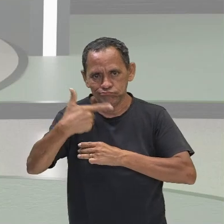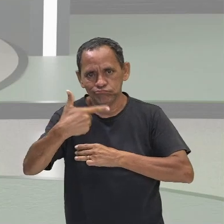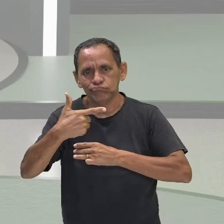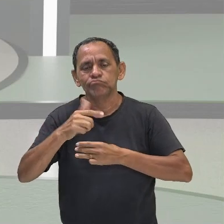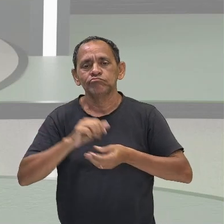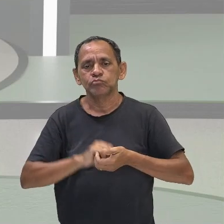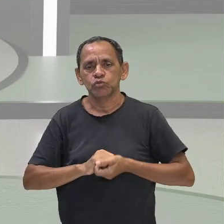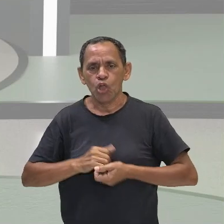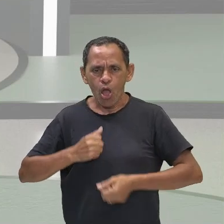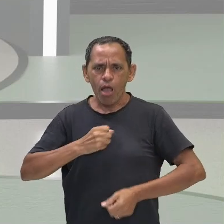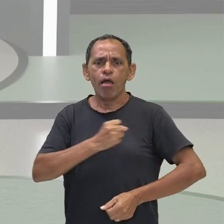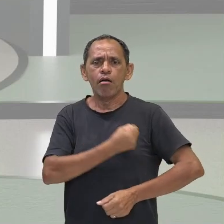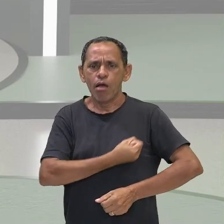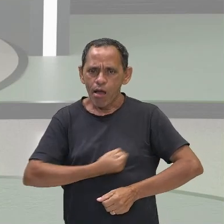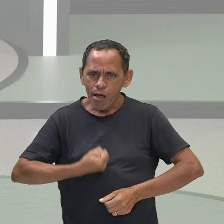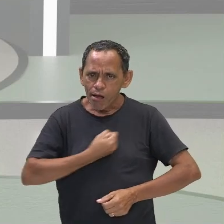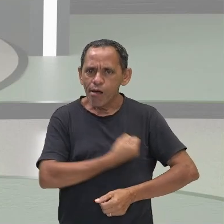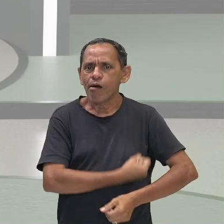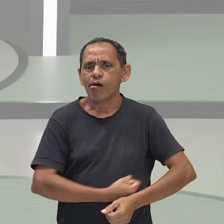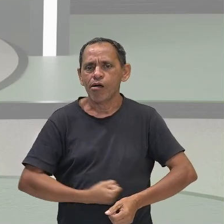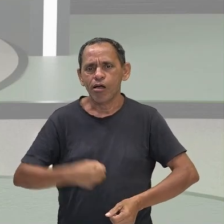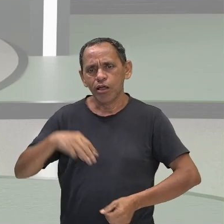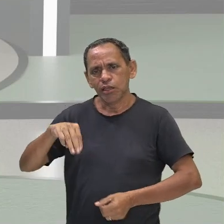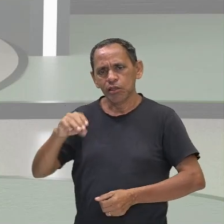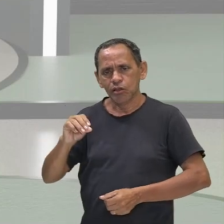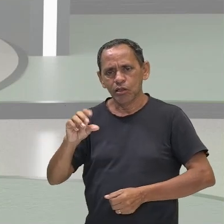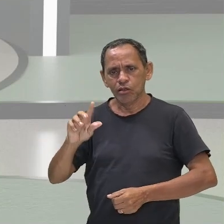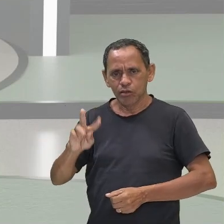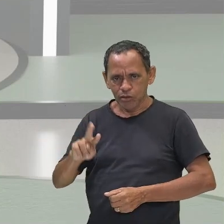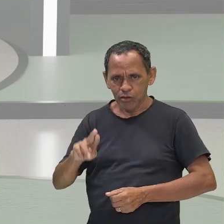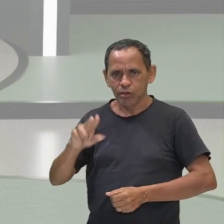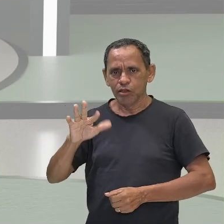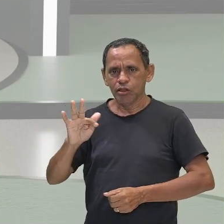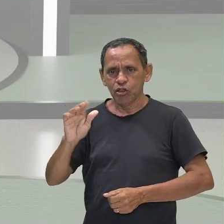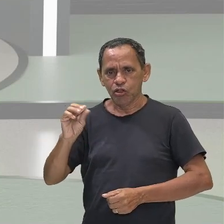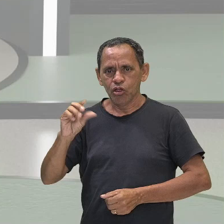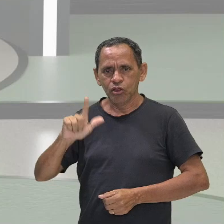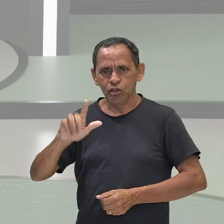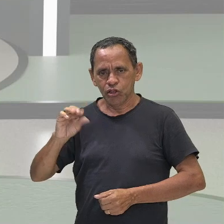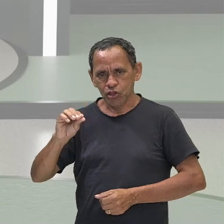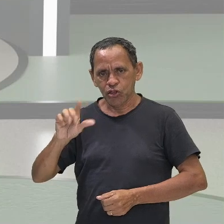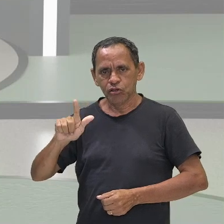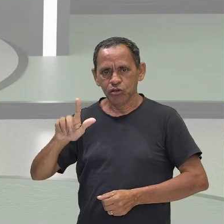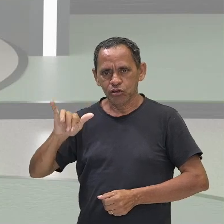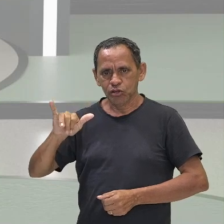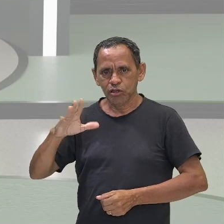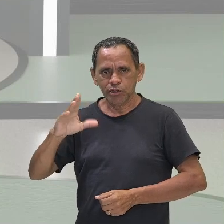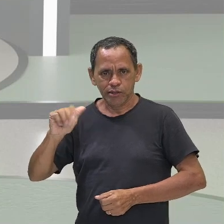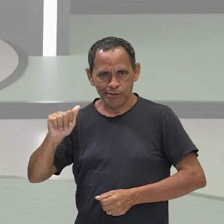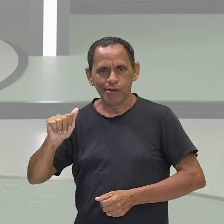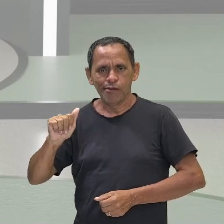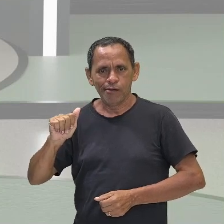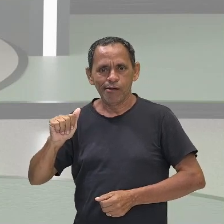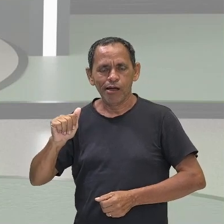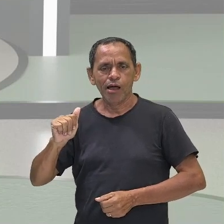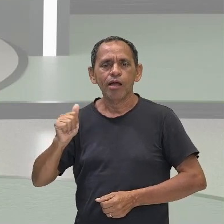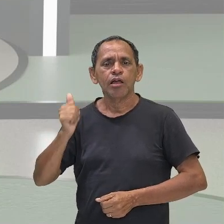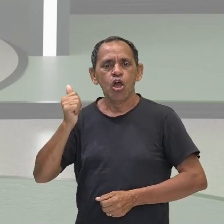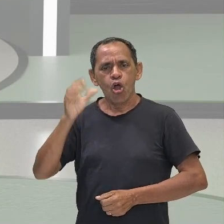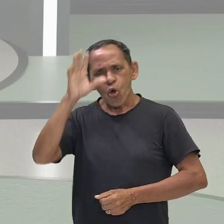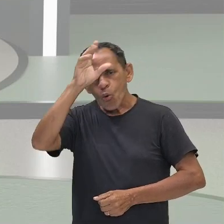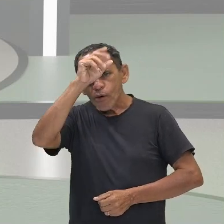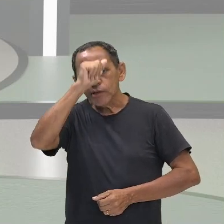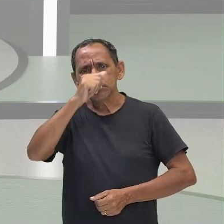ultrassom morfológica. Então, é um momento assim, quando a mãe tem esse conhecimento, tem essa informação, ela fica muito